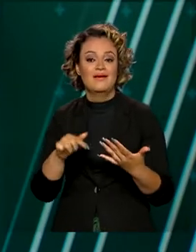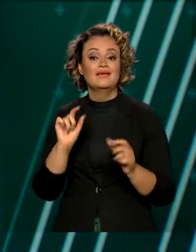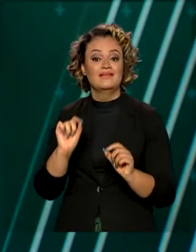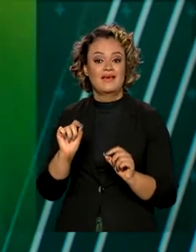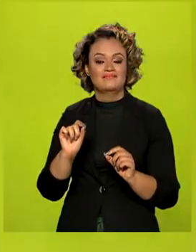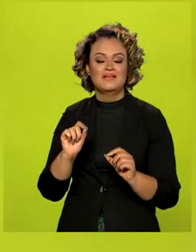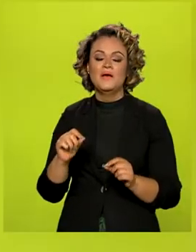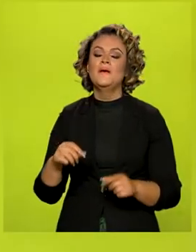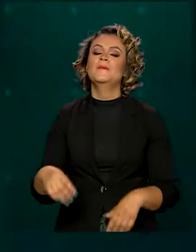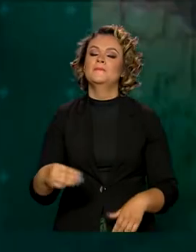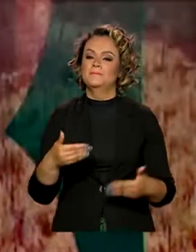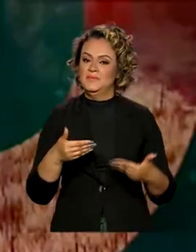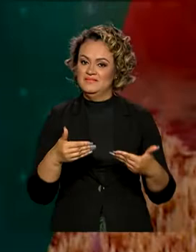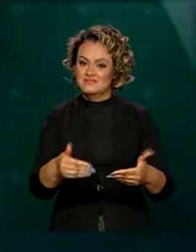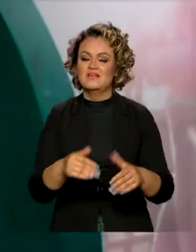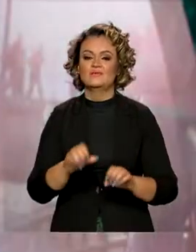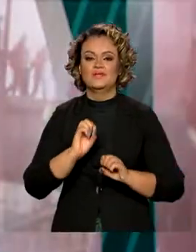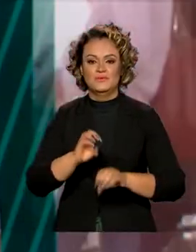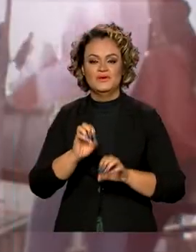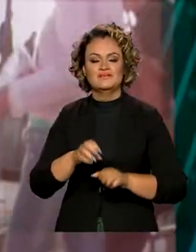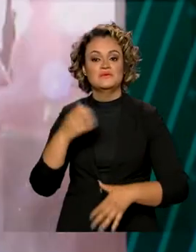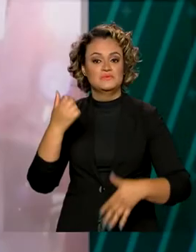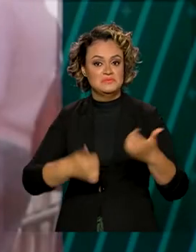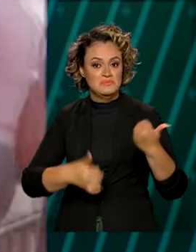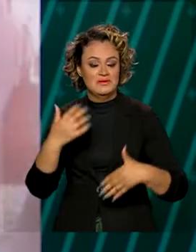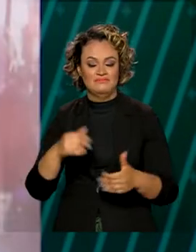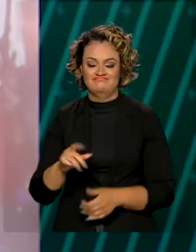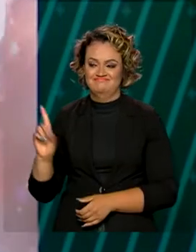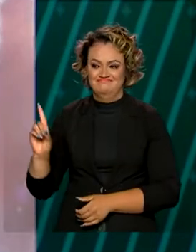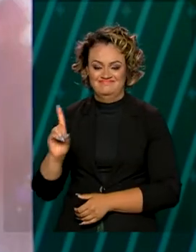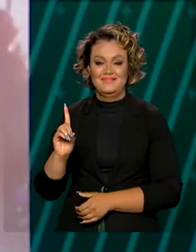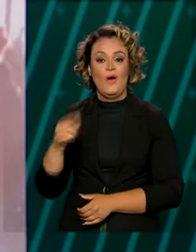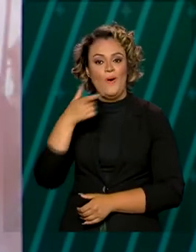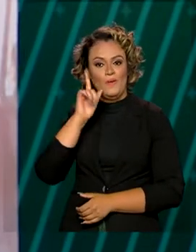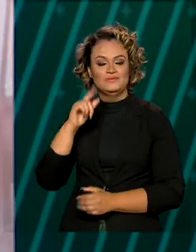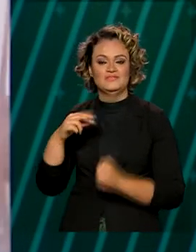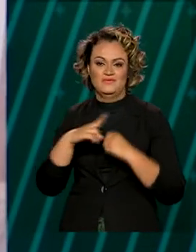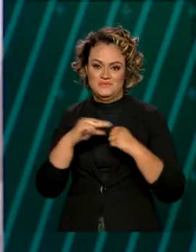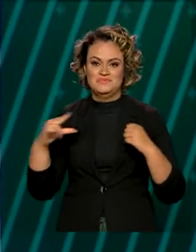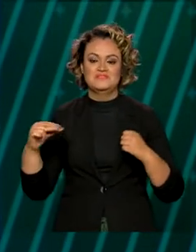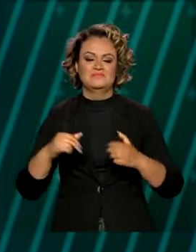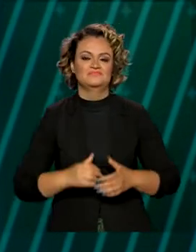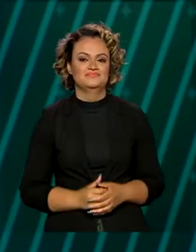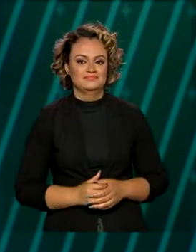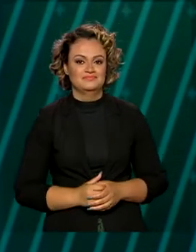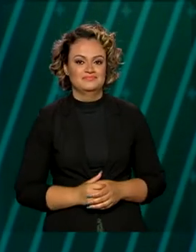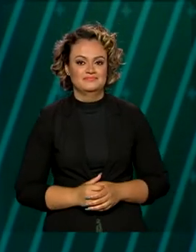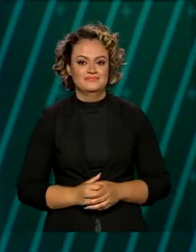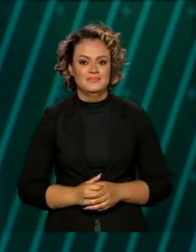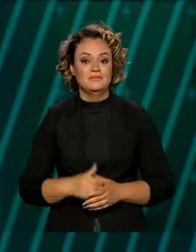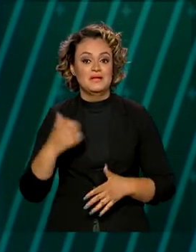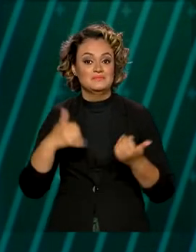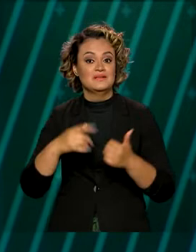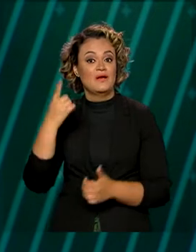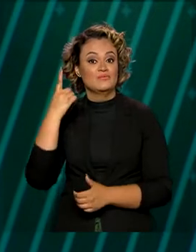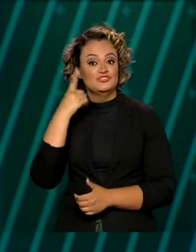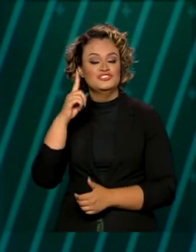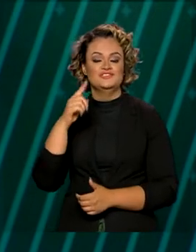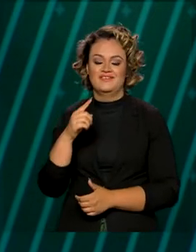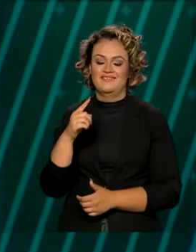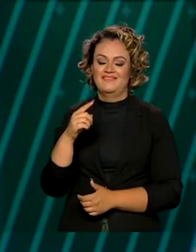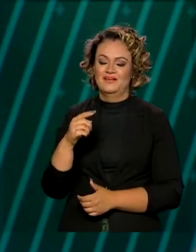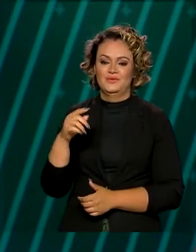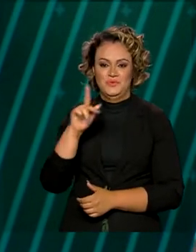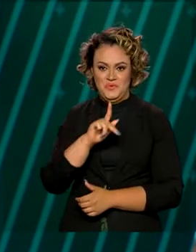ações foram apresentadas pelo ministro da Educação durante o programa de rádio A Voz do Brasil para marcar o Dia do Professor,